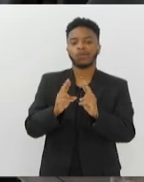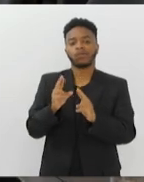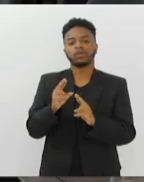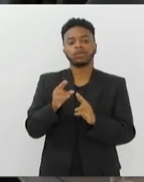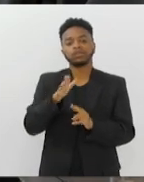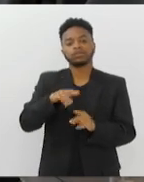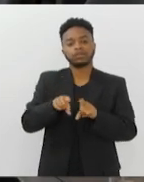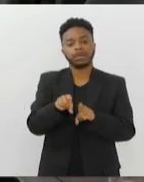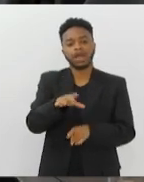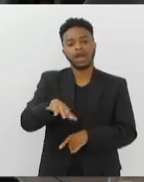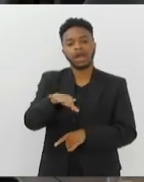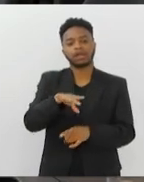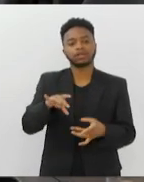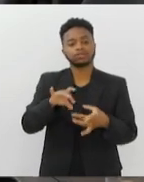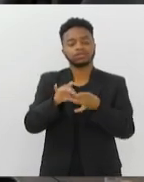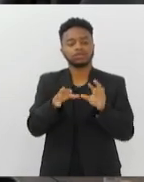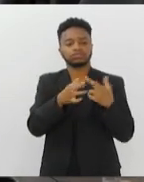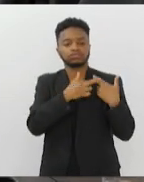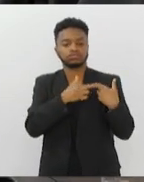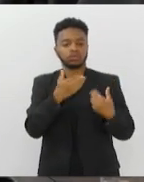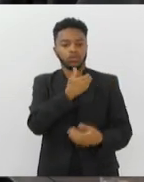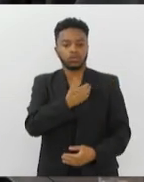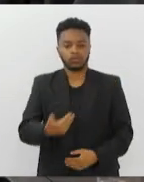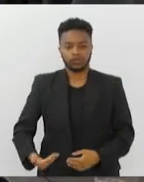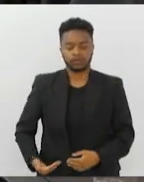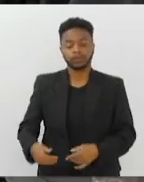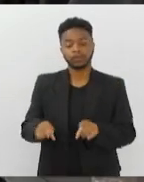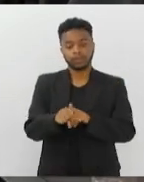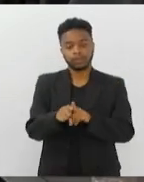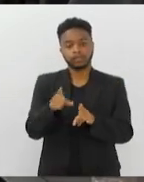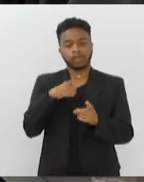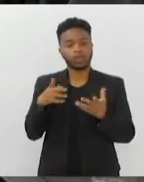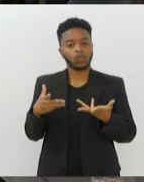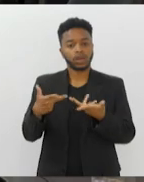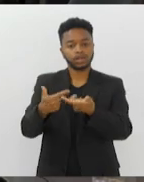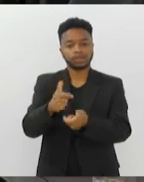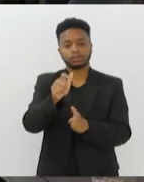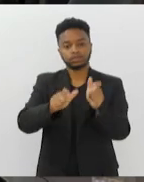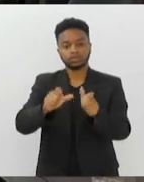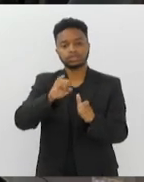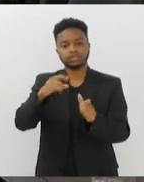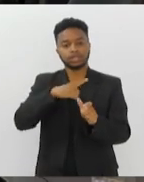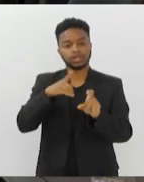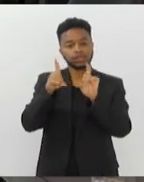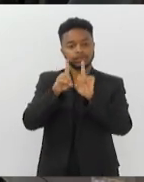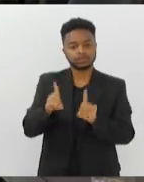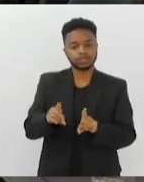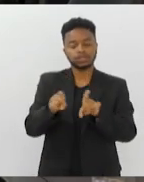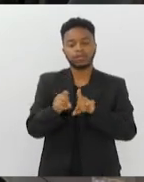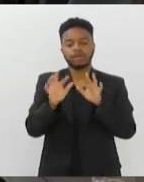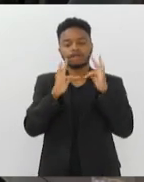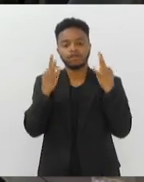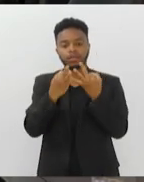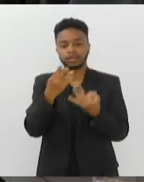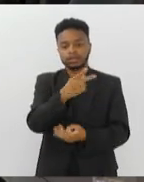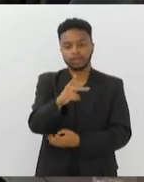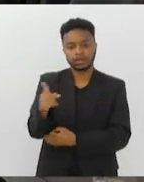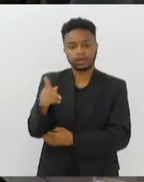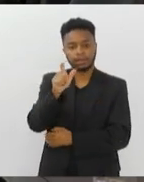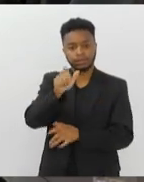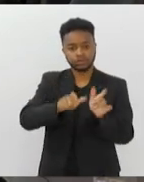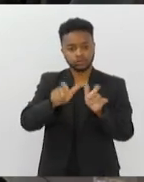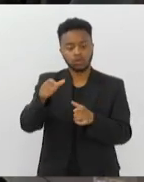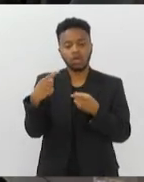estado. Me parece um ganho de qualidade para as pessoas com deficiência, para as famílias das pessoas com deficiência, que